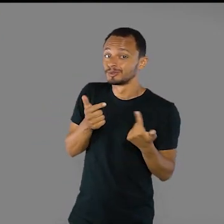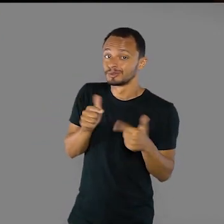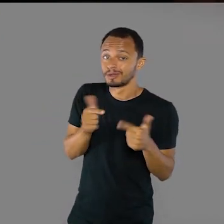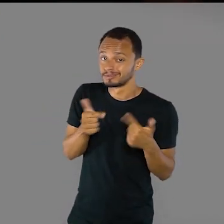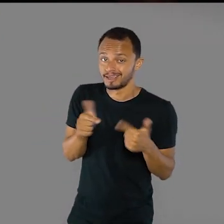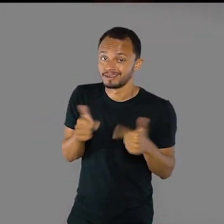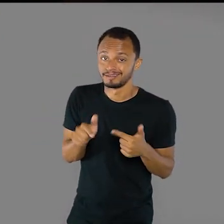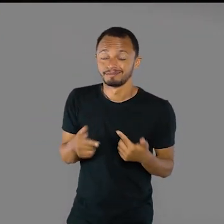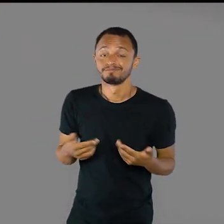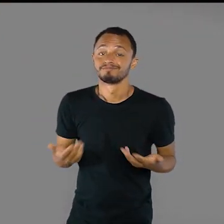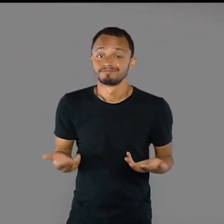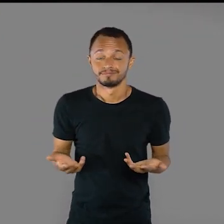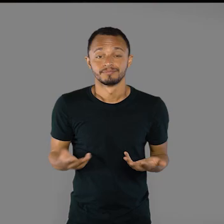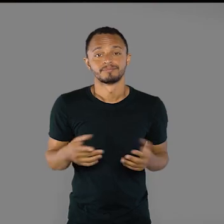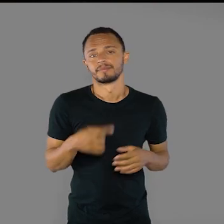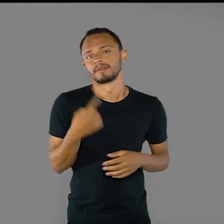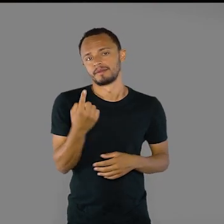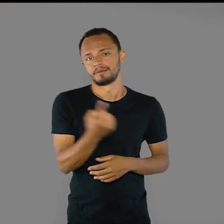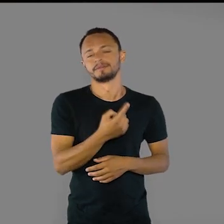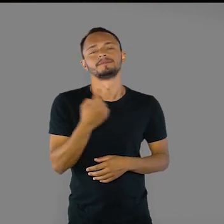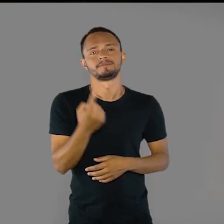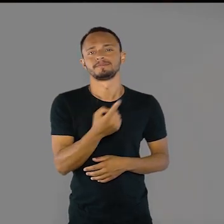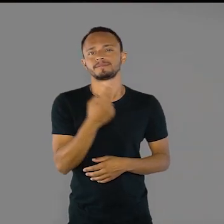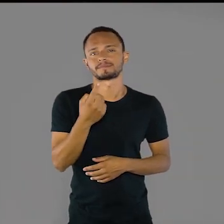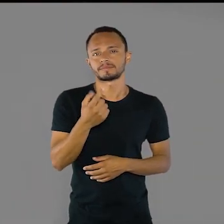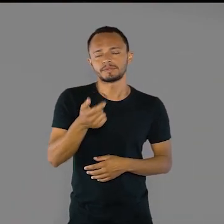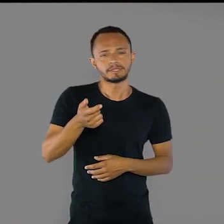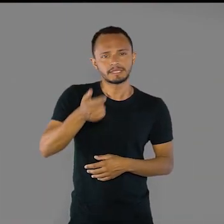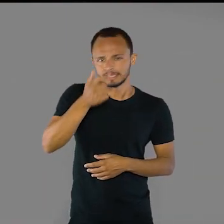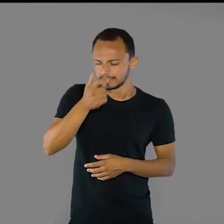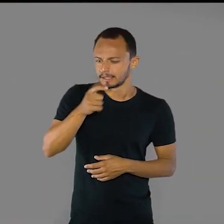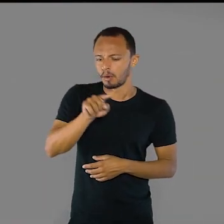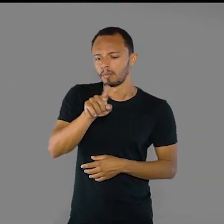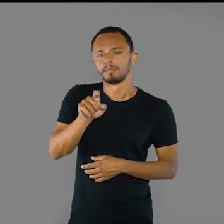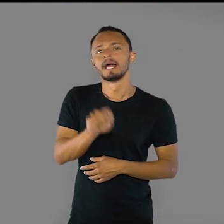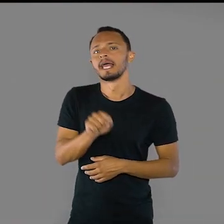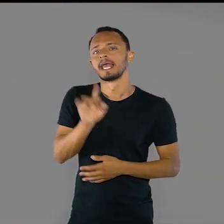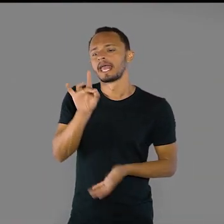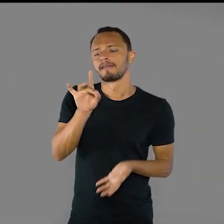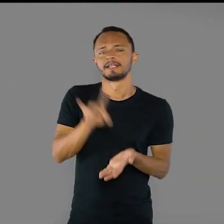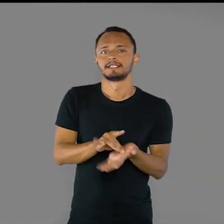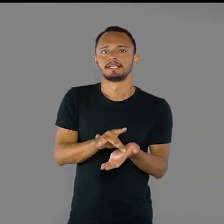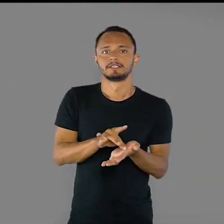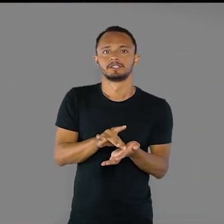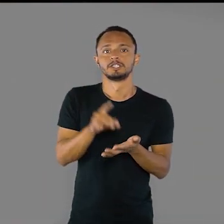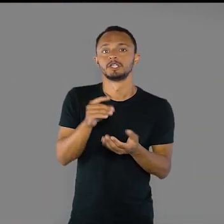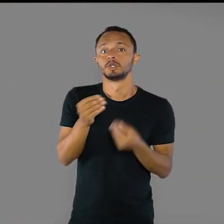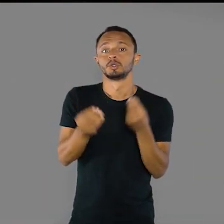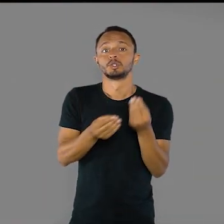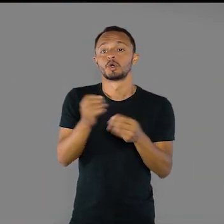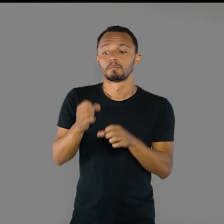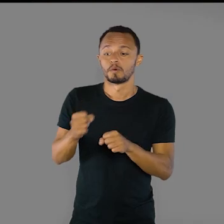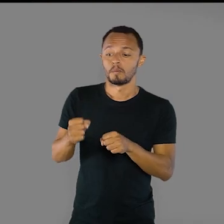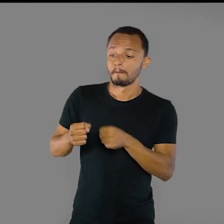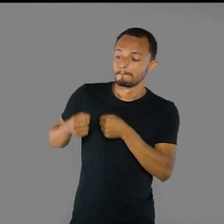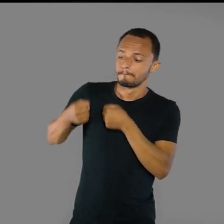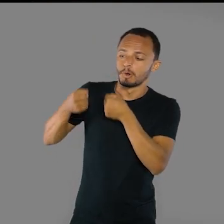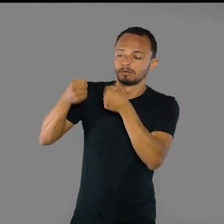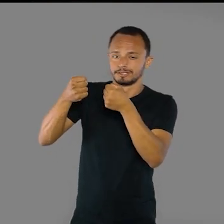isso que nós chamamos, e acho que a sua questão é fundamental, de imagens do poder, porque são